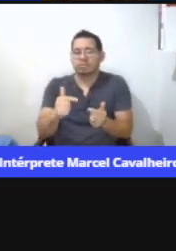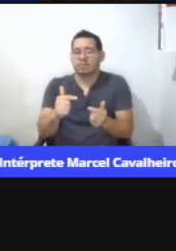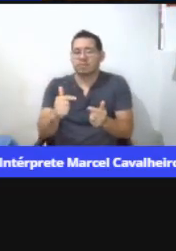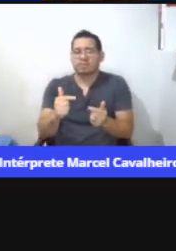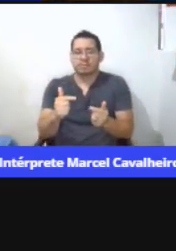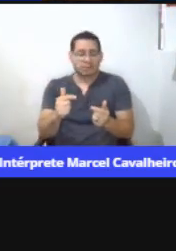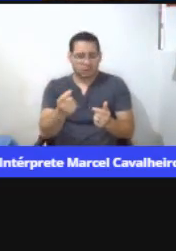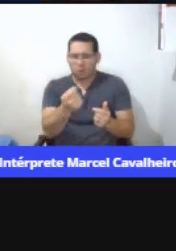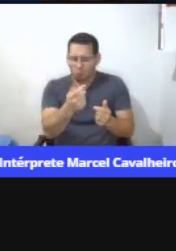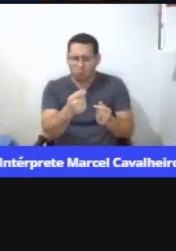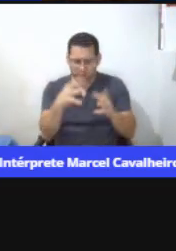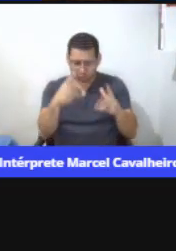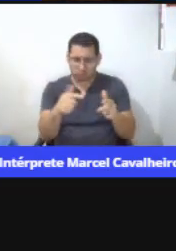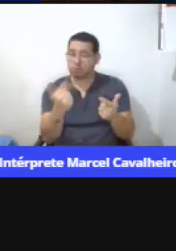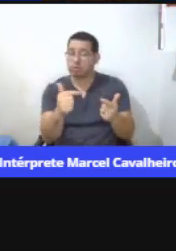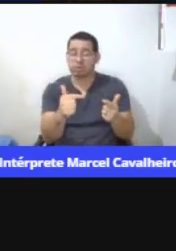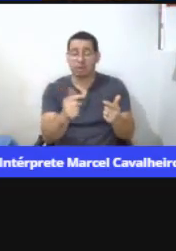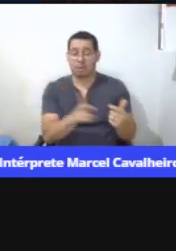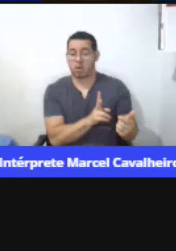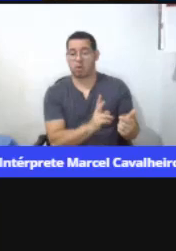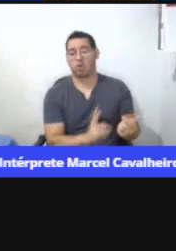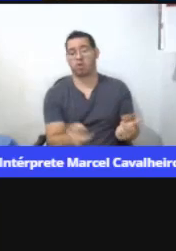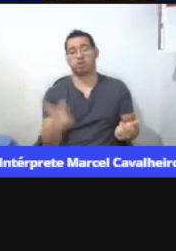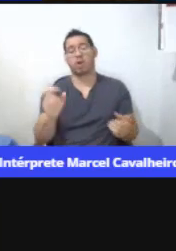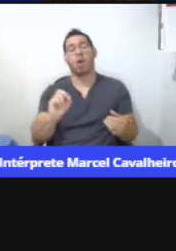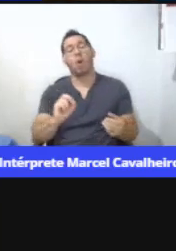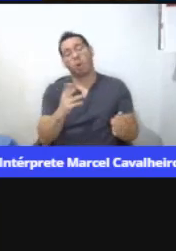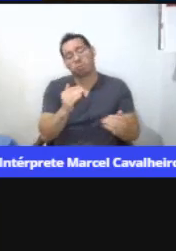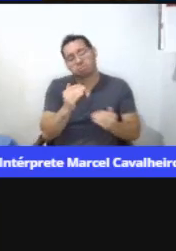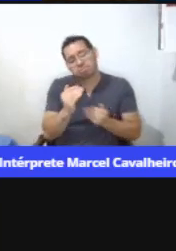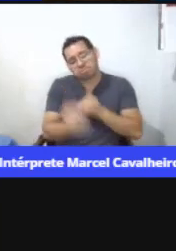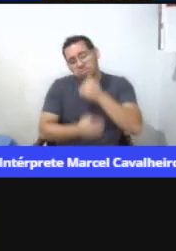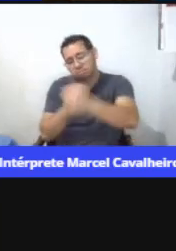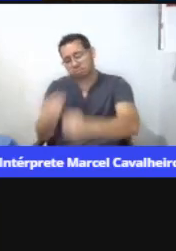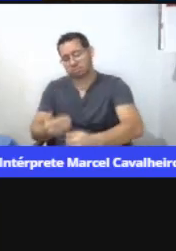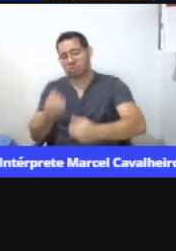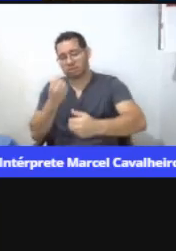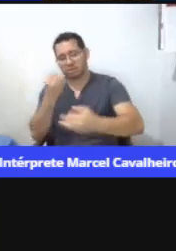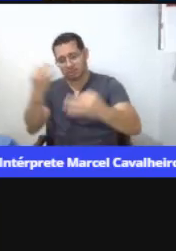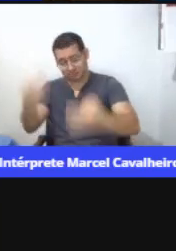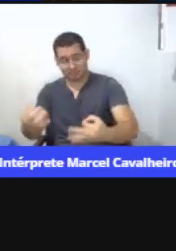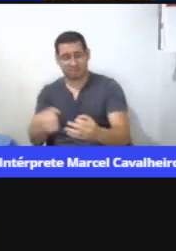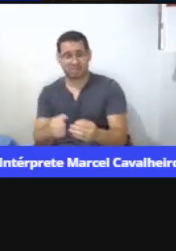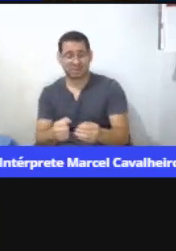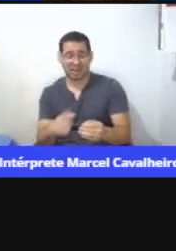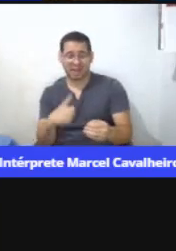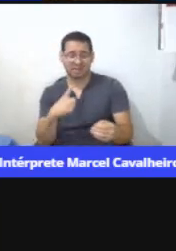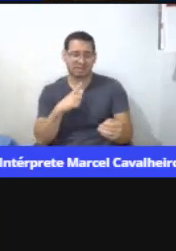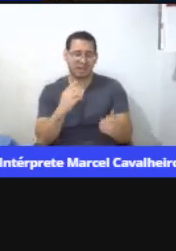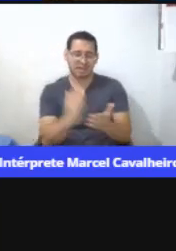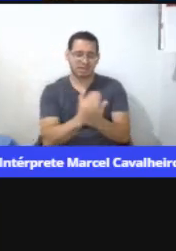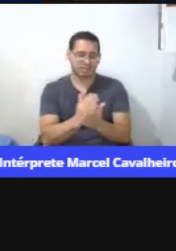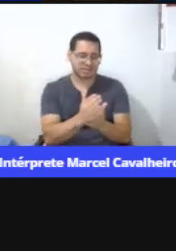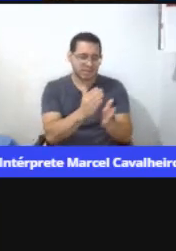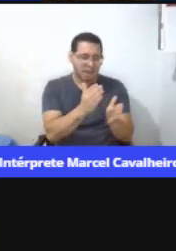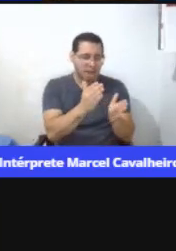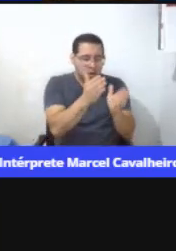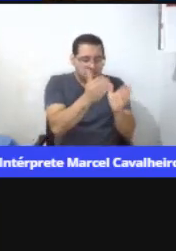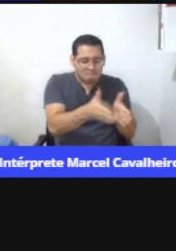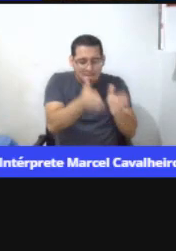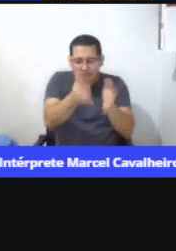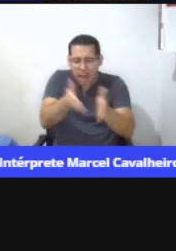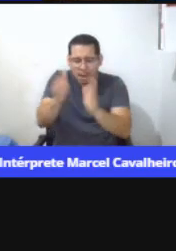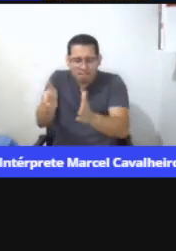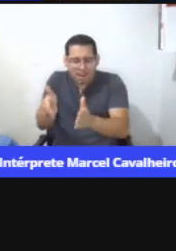uma continuidade ou uma sequência lógica. Então, existem algumas lacunas, o que torna muito importante